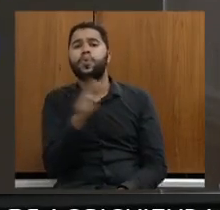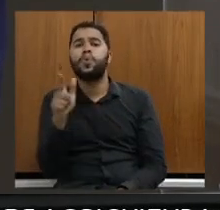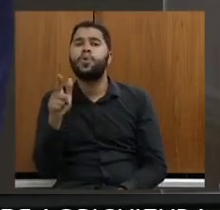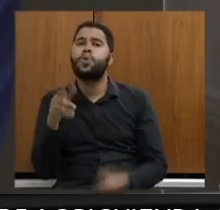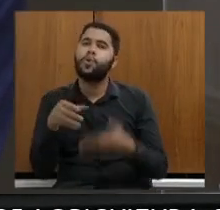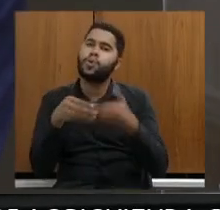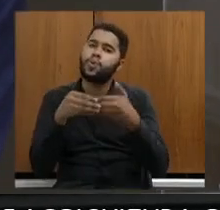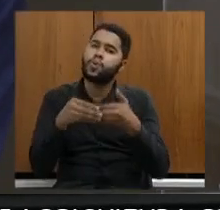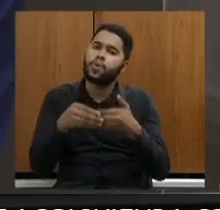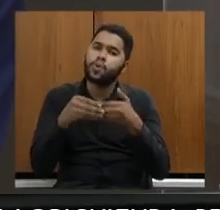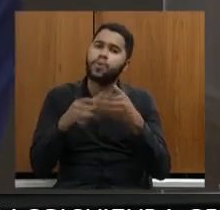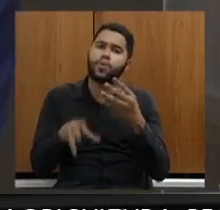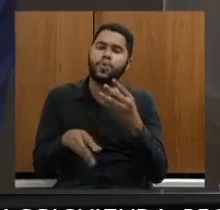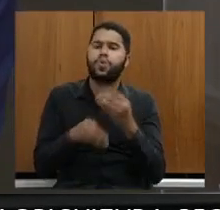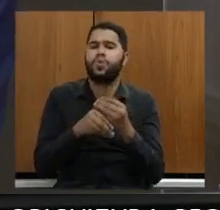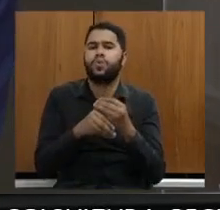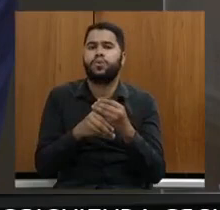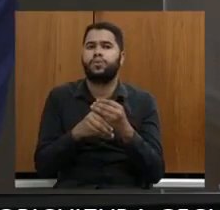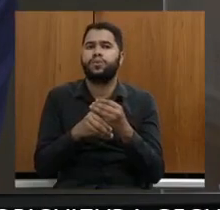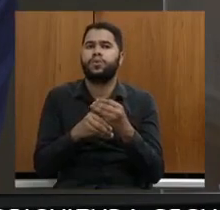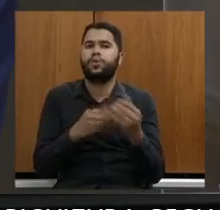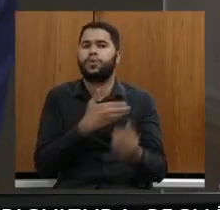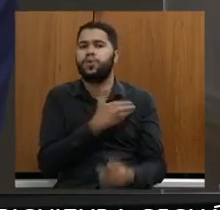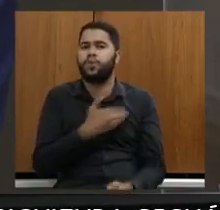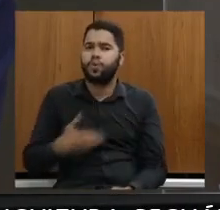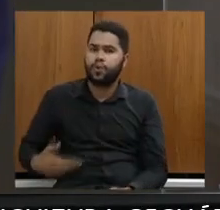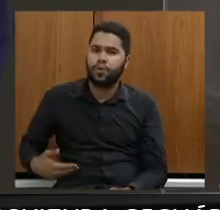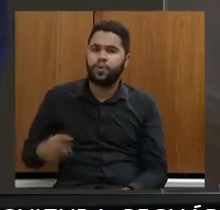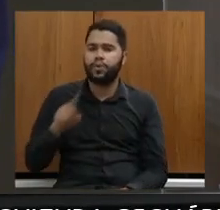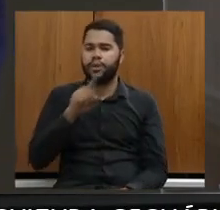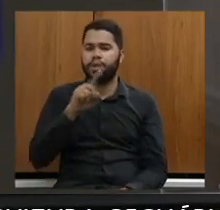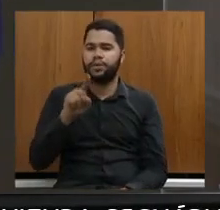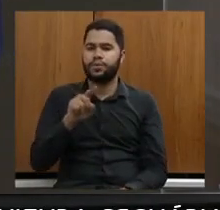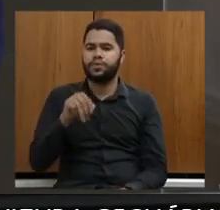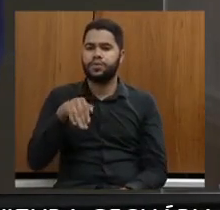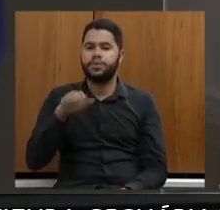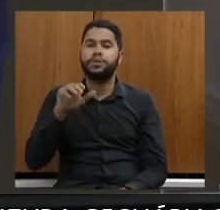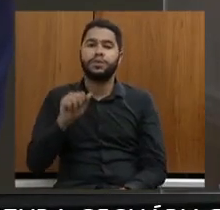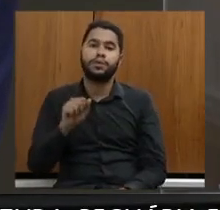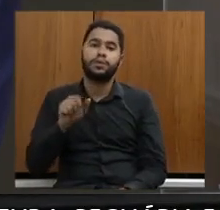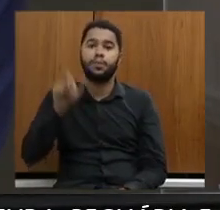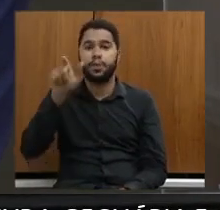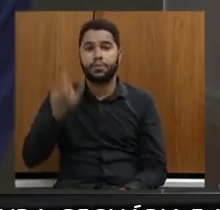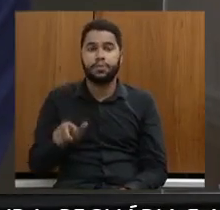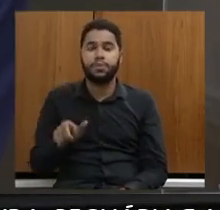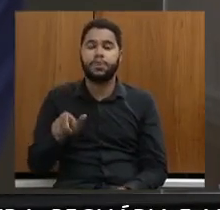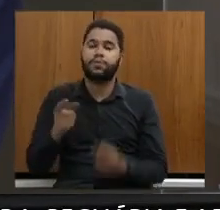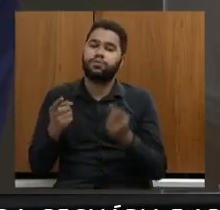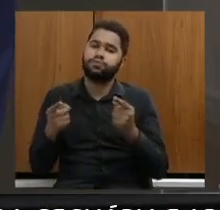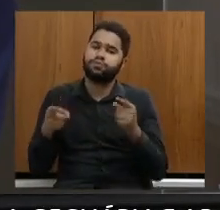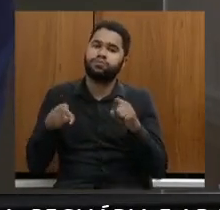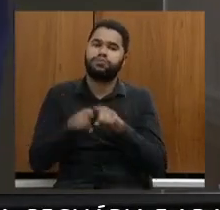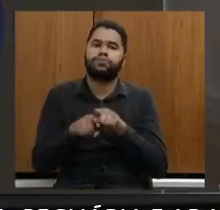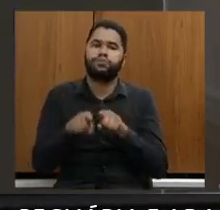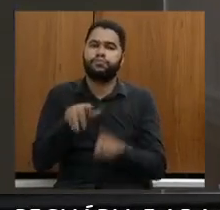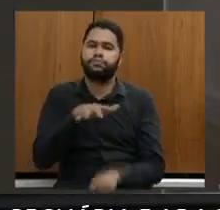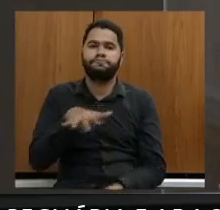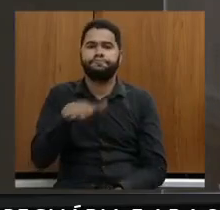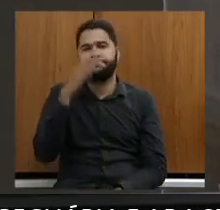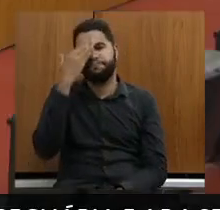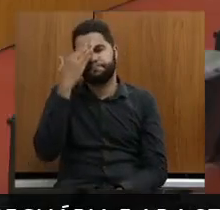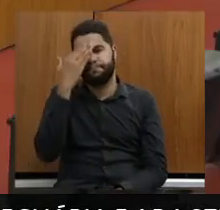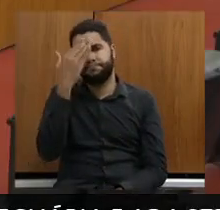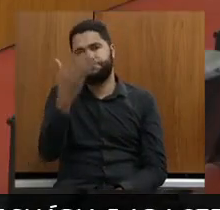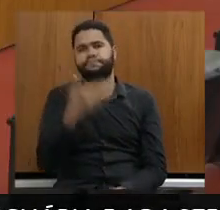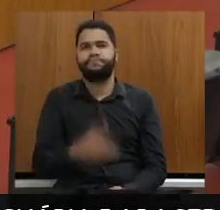para cumprimentar ele o governo Zema através da sua pessoa que tem sido um grande aliado para o nosso campo tá